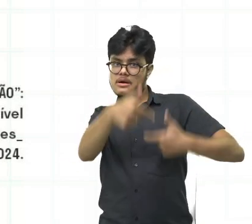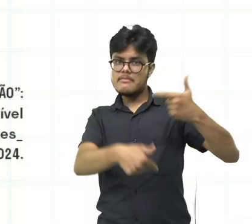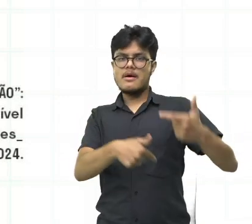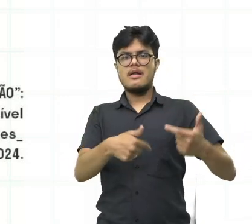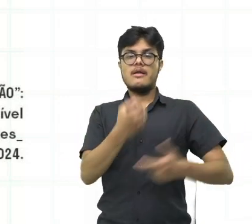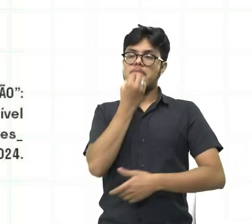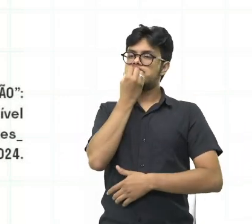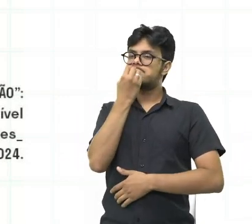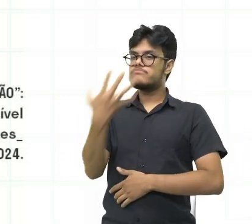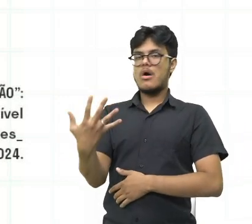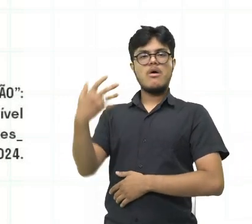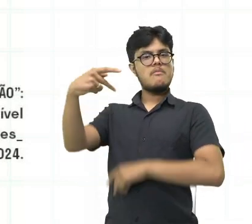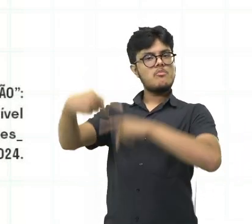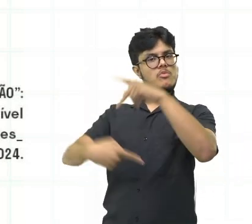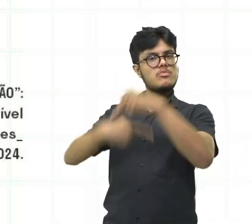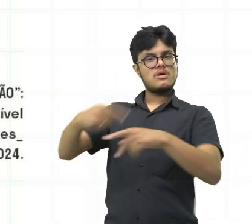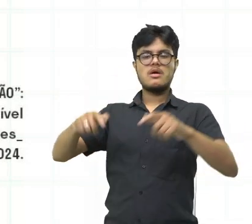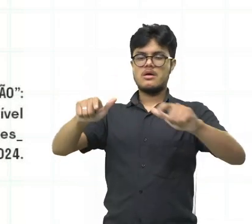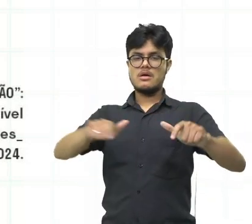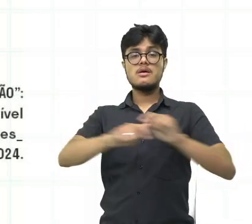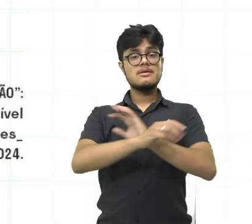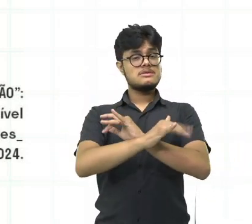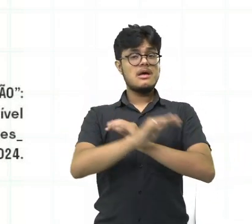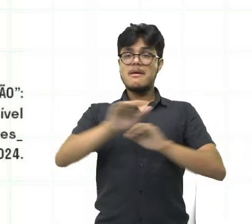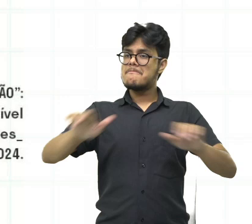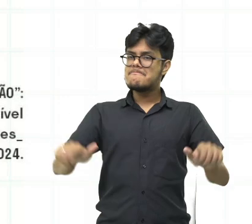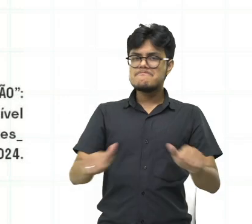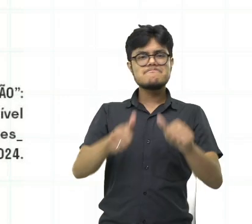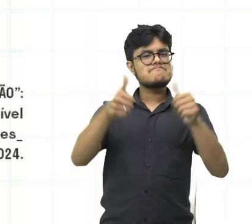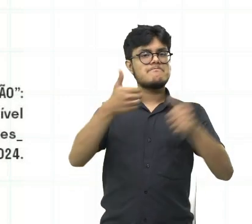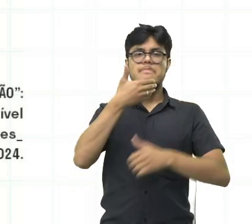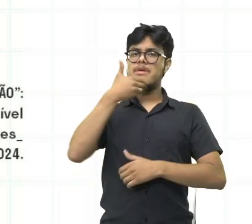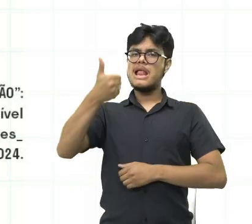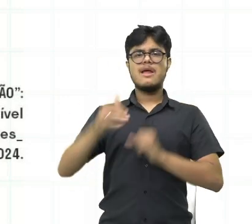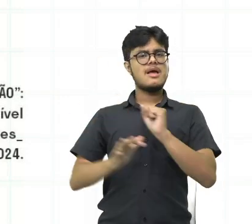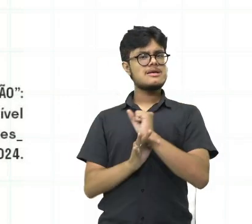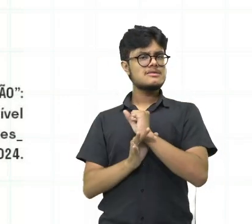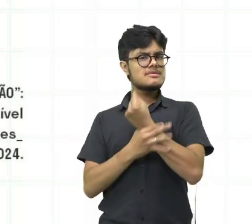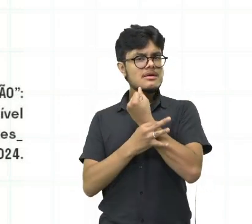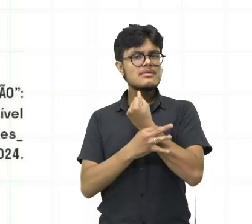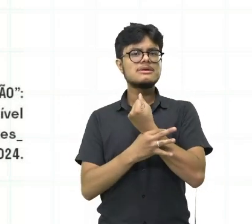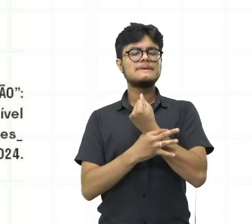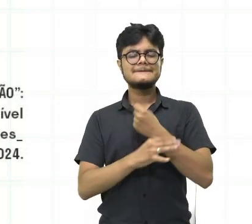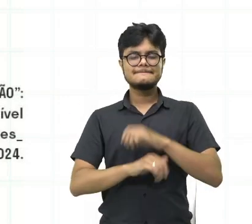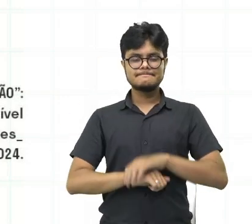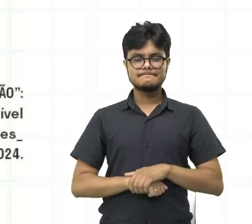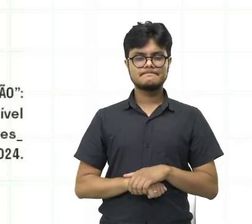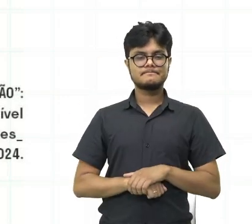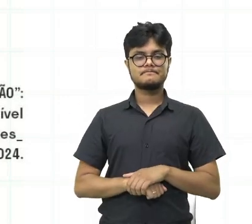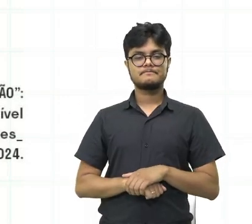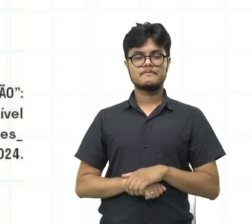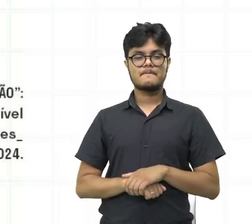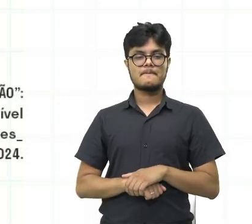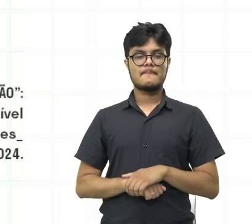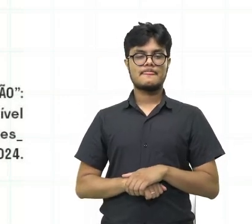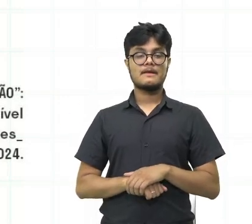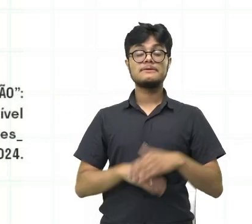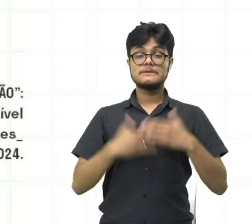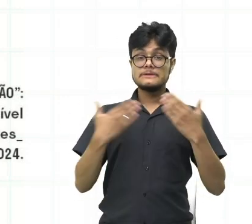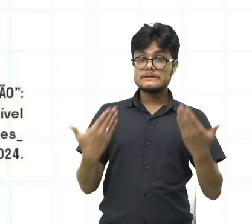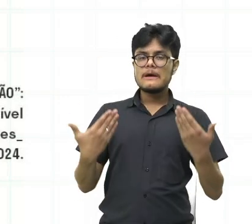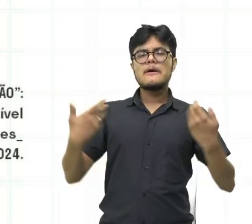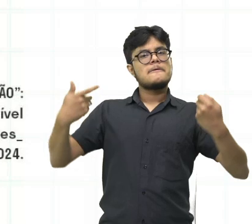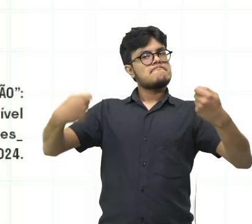toda a população vai melhorar ali, né? Vai se sentir mais segura. E aí ele vem depois pedindo o que ele quer. Ele quer que